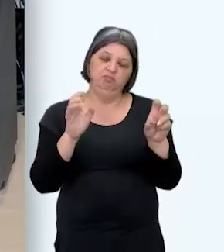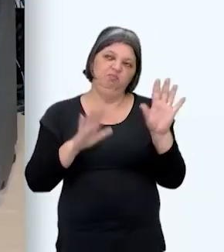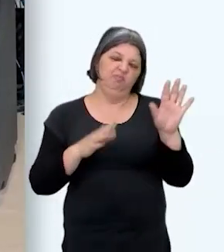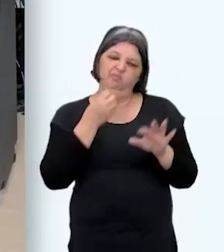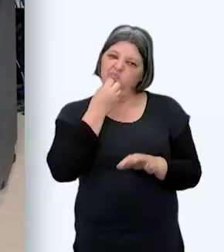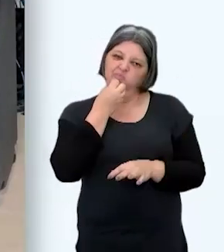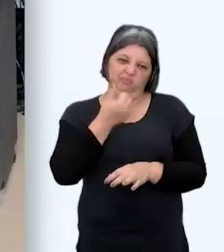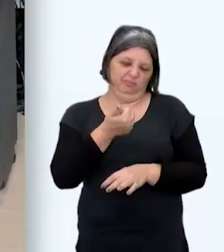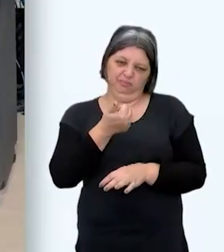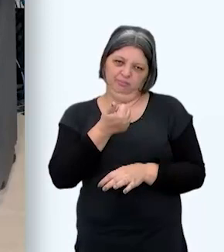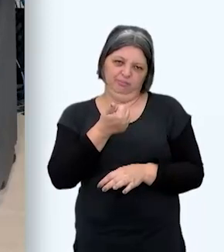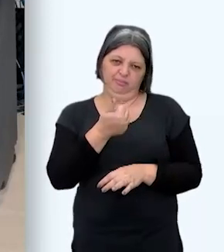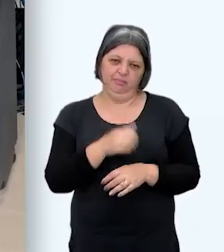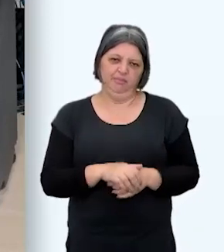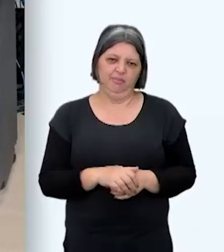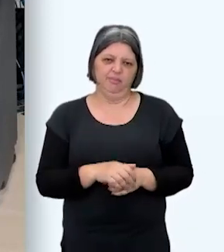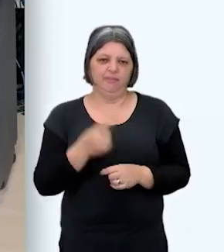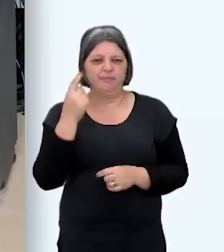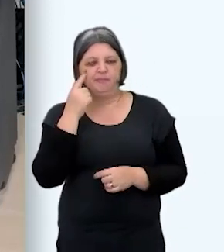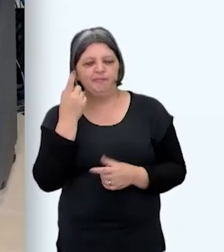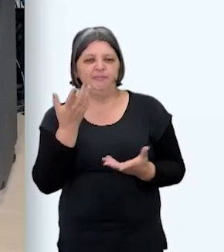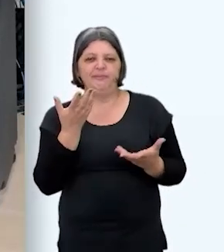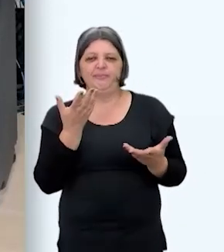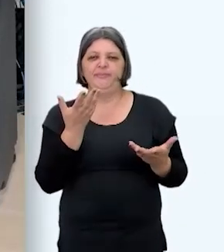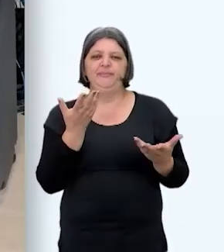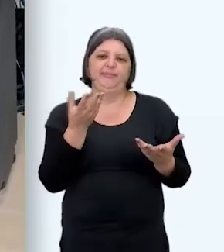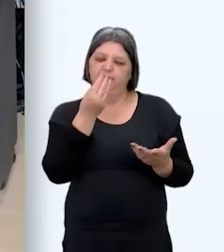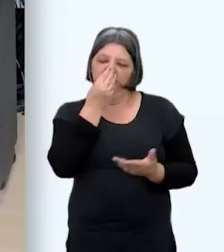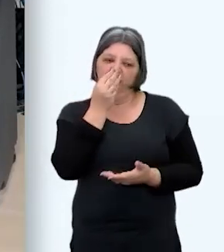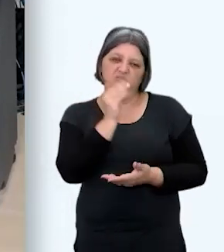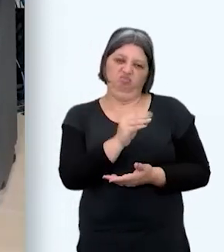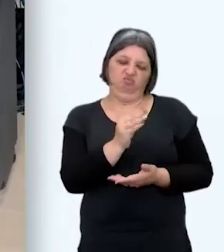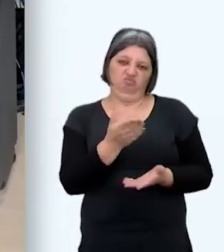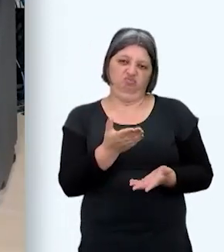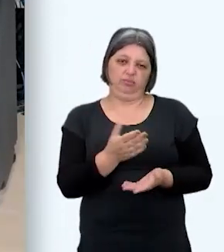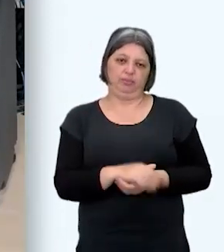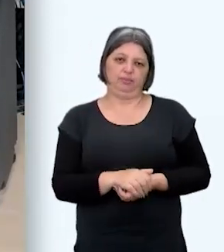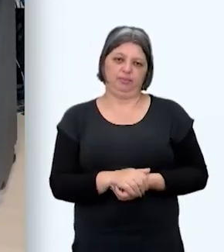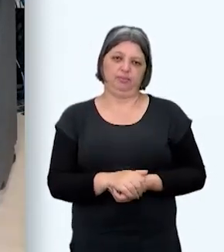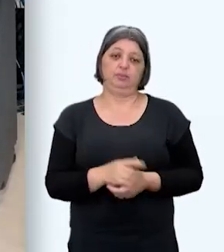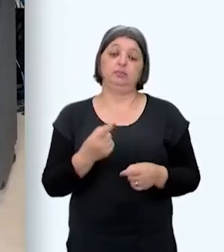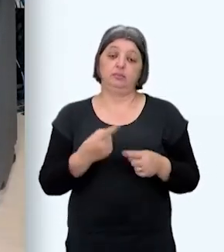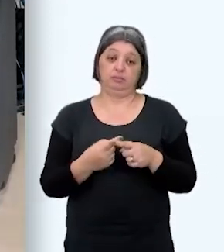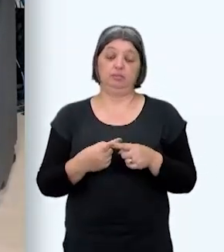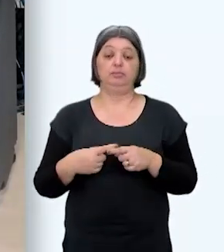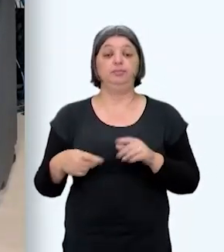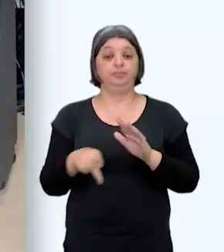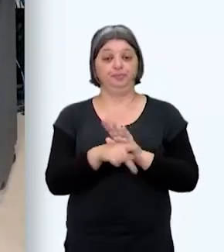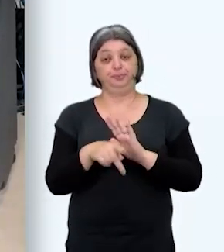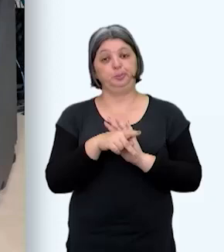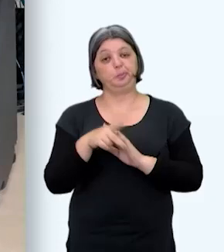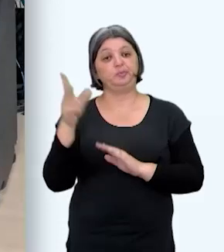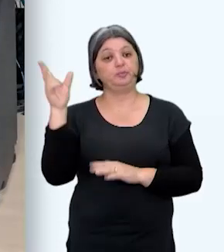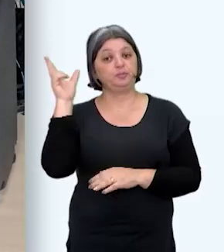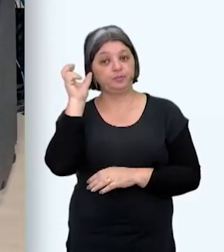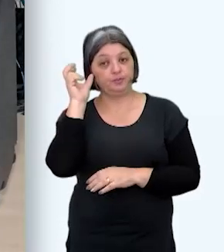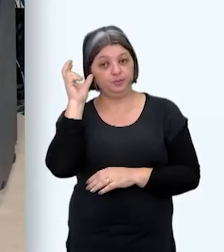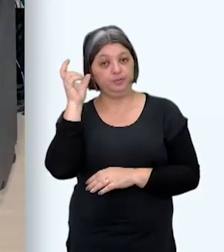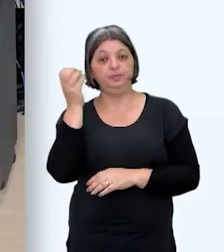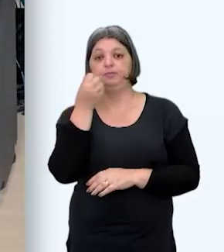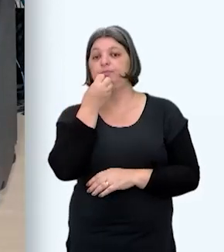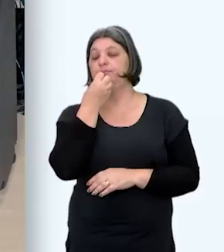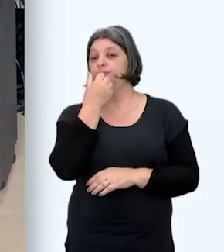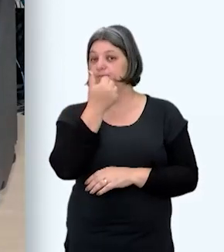longo ou se elas não se sentirem atraídas pelo que você está falando, né? Ah, legal. Um áudio bom também é legal, porque